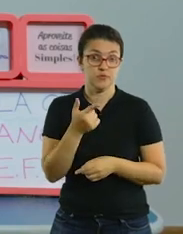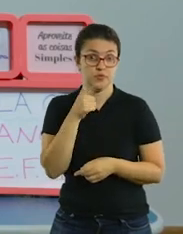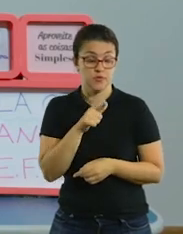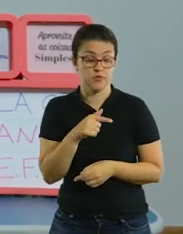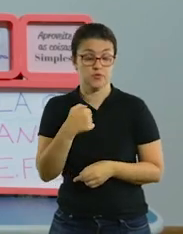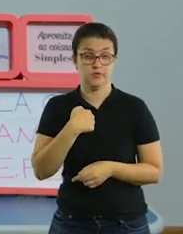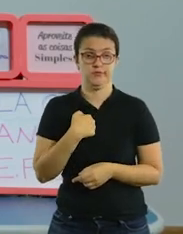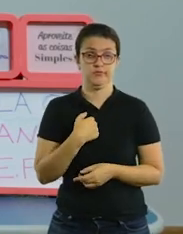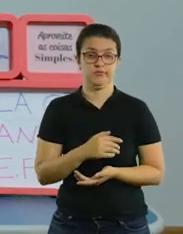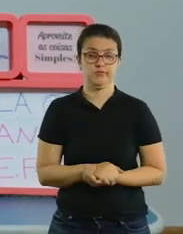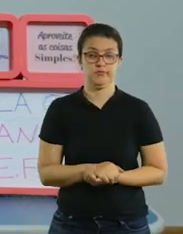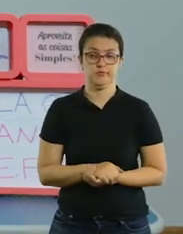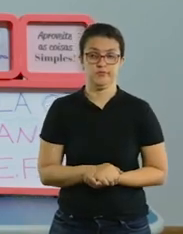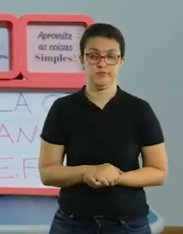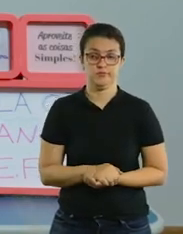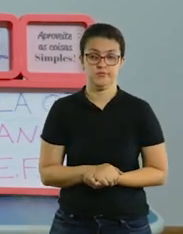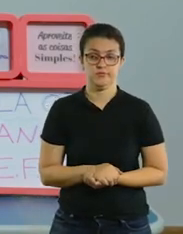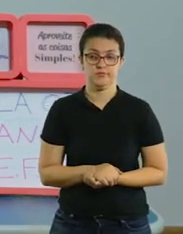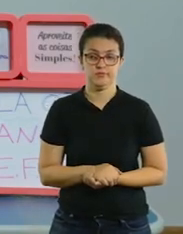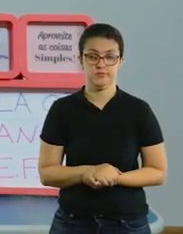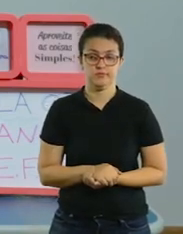Agora sou eu novamente.